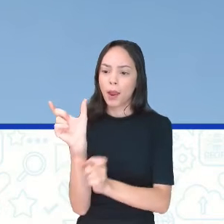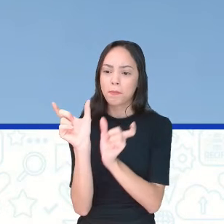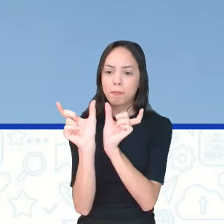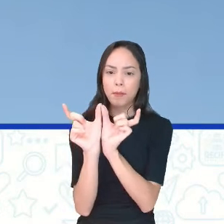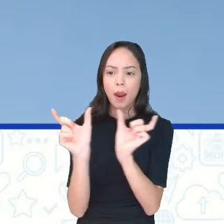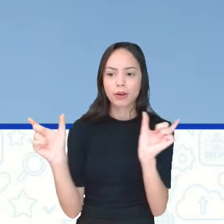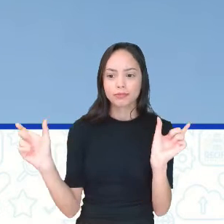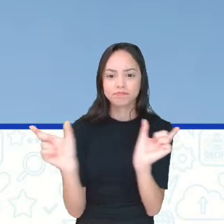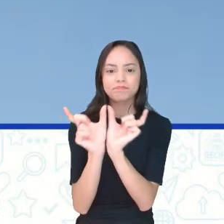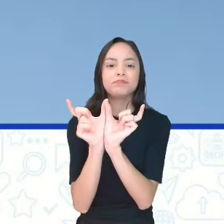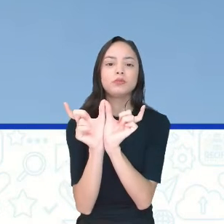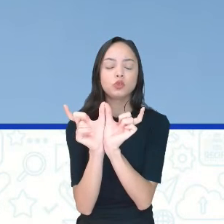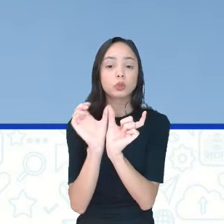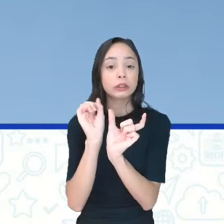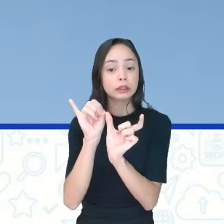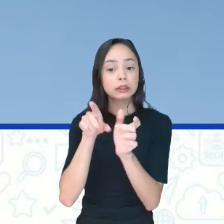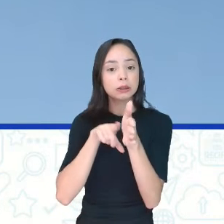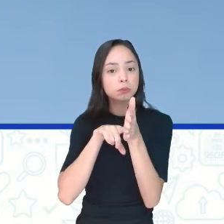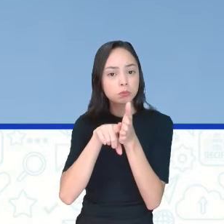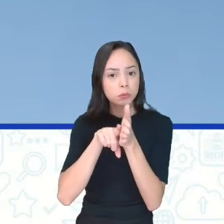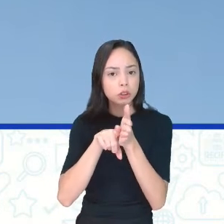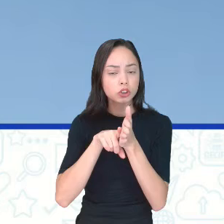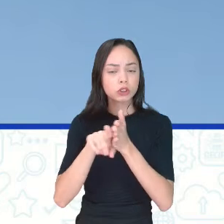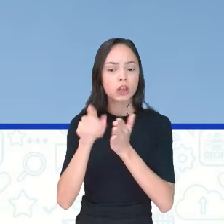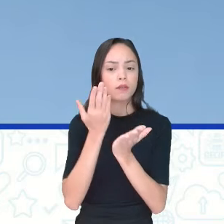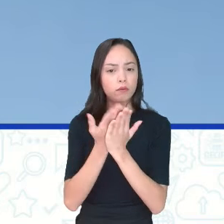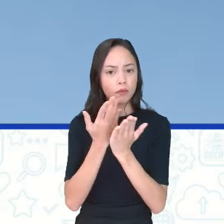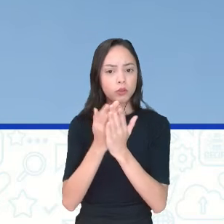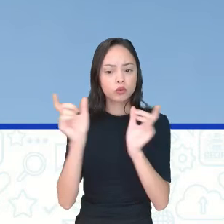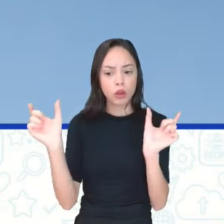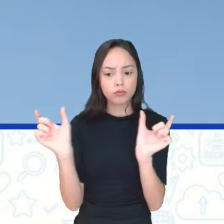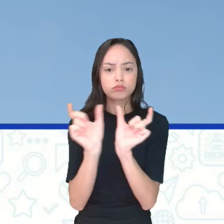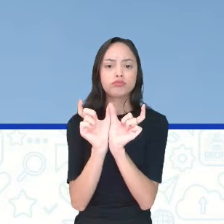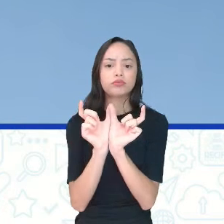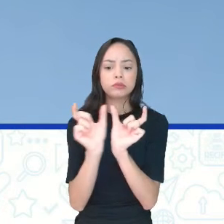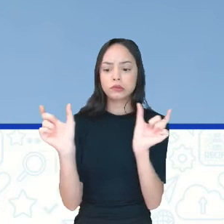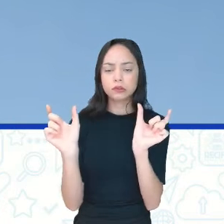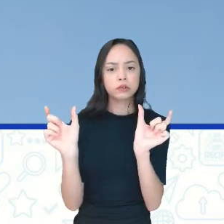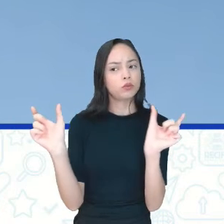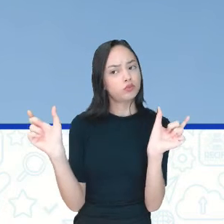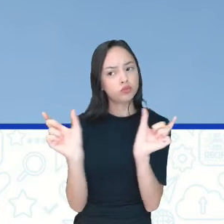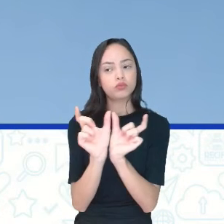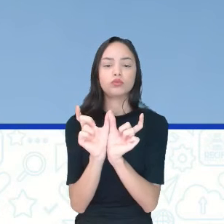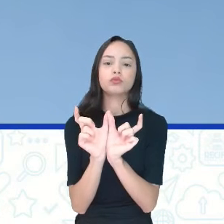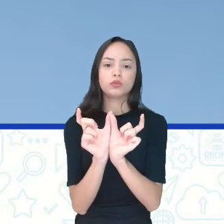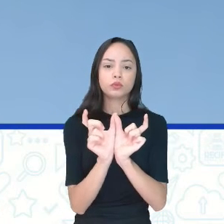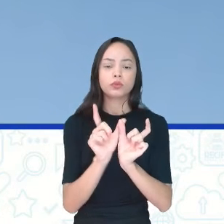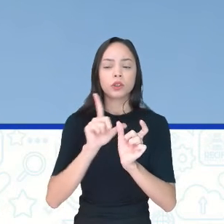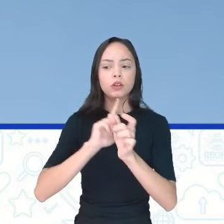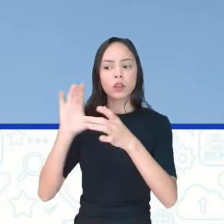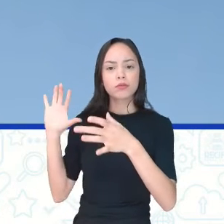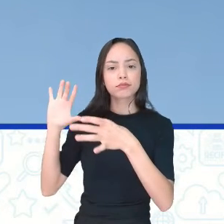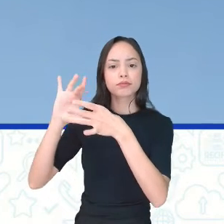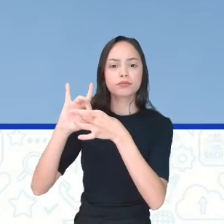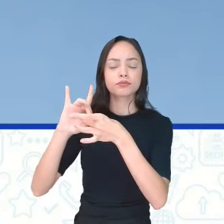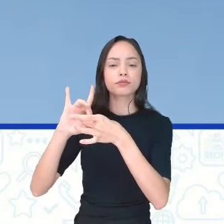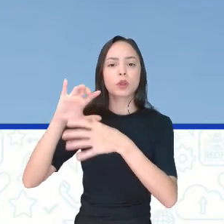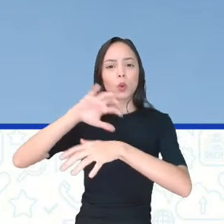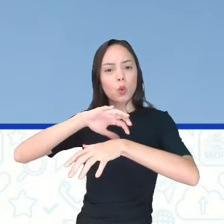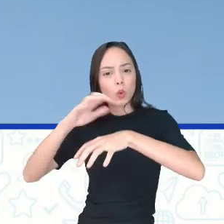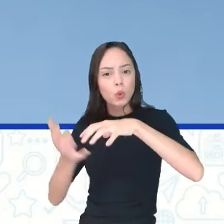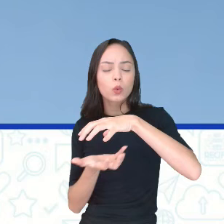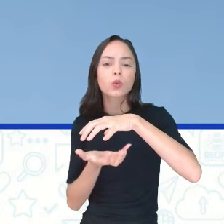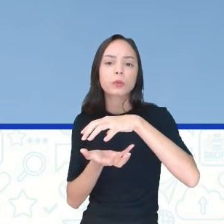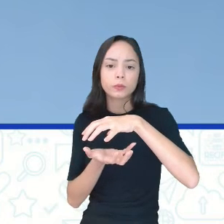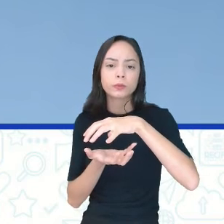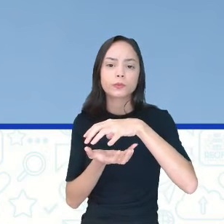mesmo. Se você for pesquisar, for estudar, você vai encontrar ela toda junta, né? Isso tem a ver com a globalização, tá? Esses